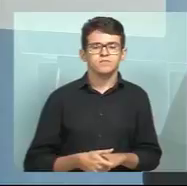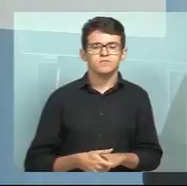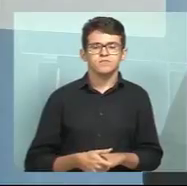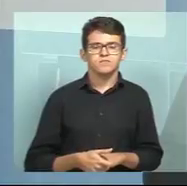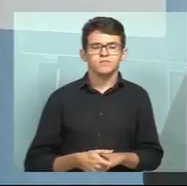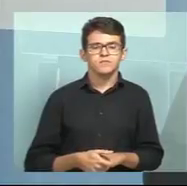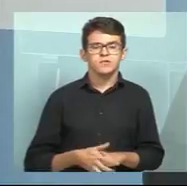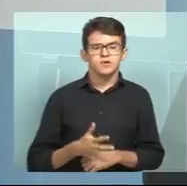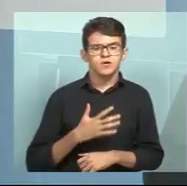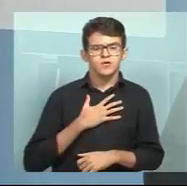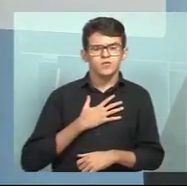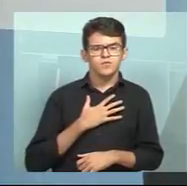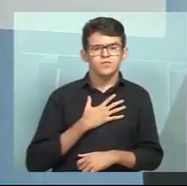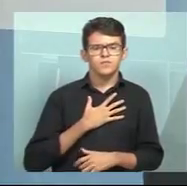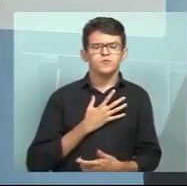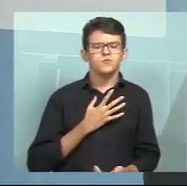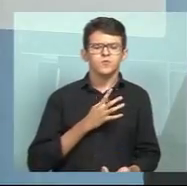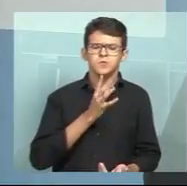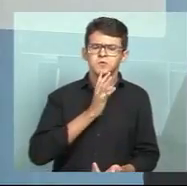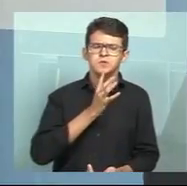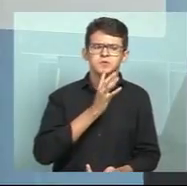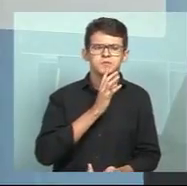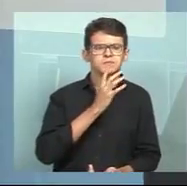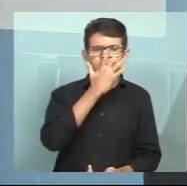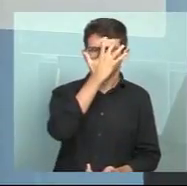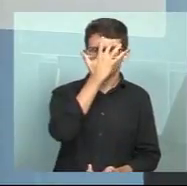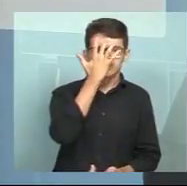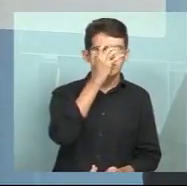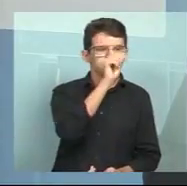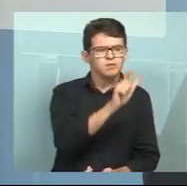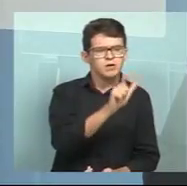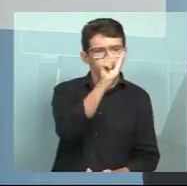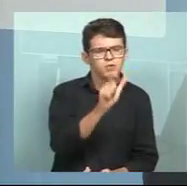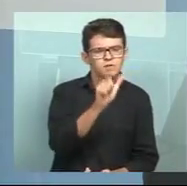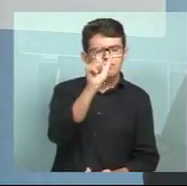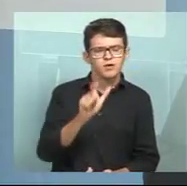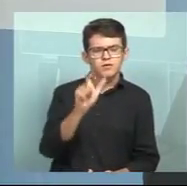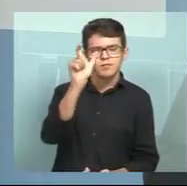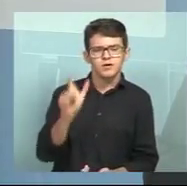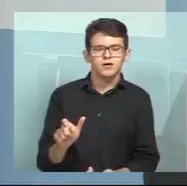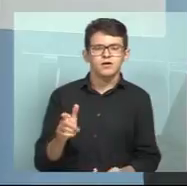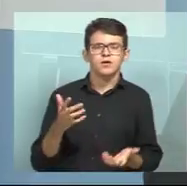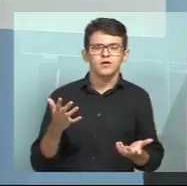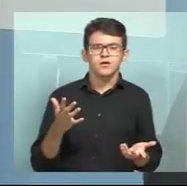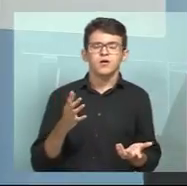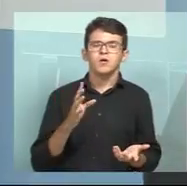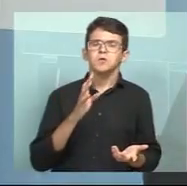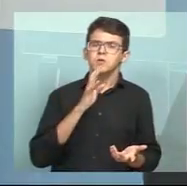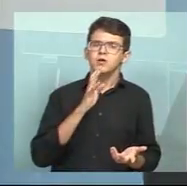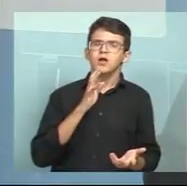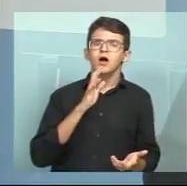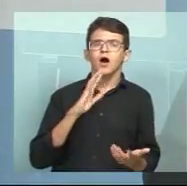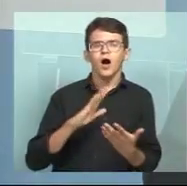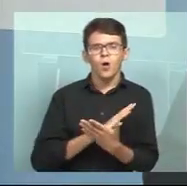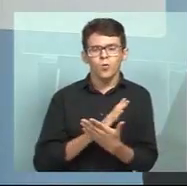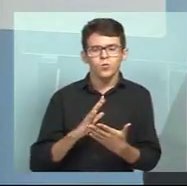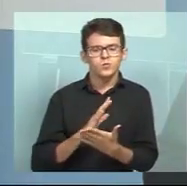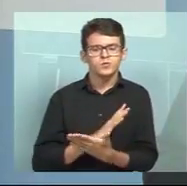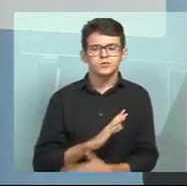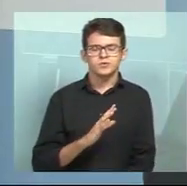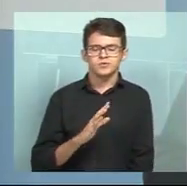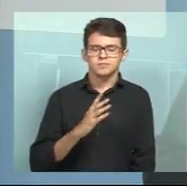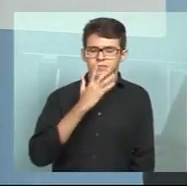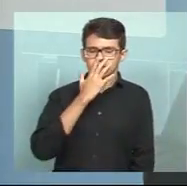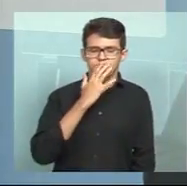A gente conversa com muita gente, sabe? E a gente sabe o pensamento, e sabe que tem homens de bem na vida pública. E que a gente